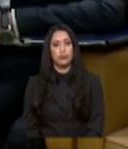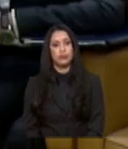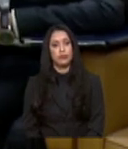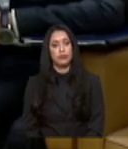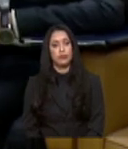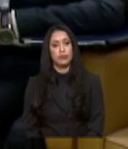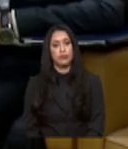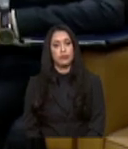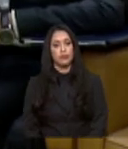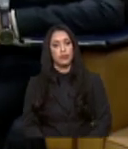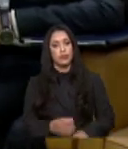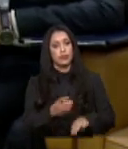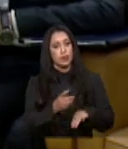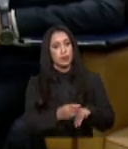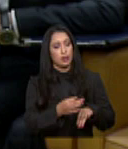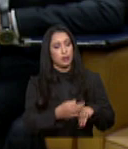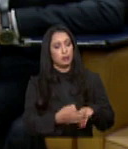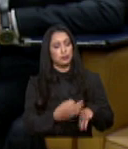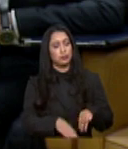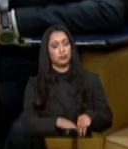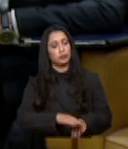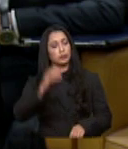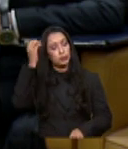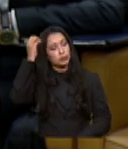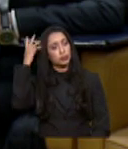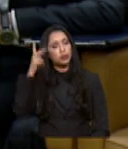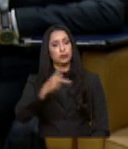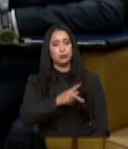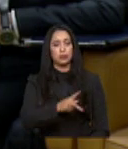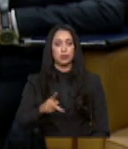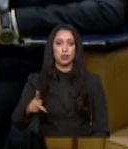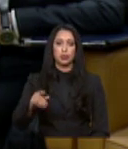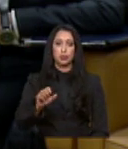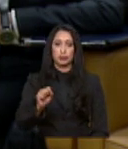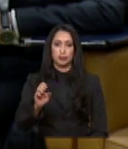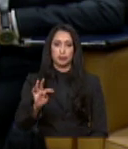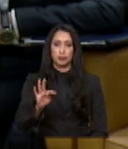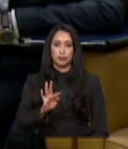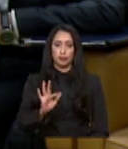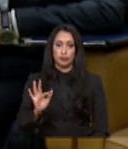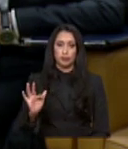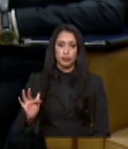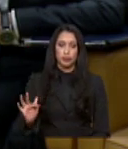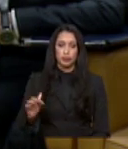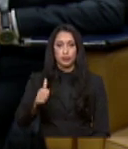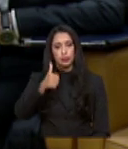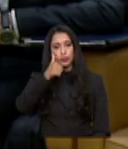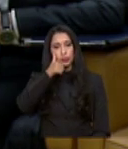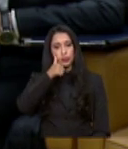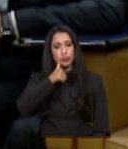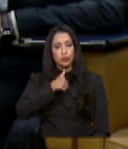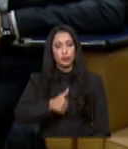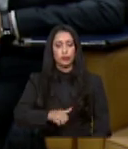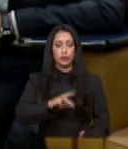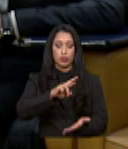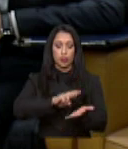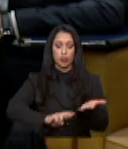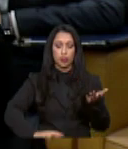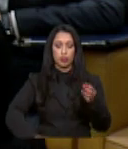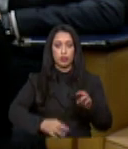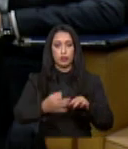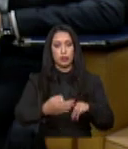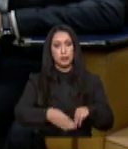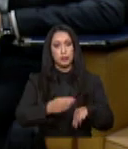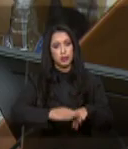Excelentíssimo senhor doutor ministro Luiz Fux, presidente dessa Egrégia Corte, excelentíssima senhora ministra Carmen